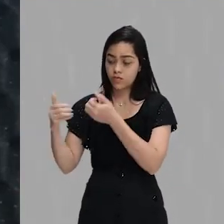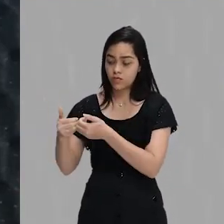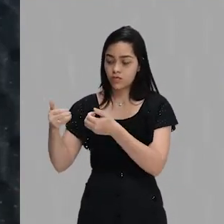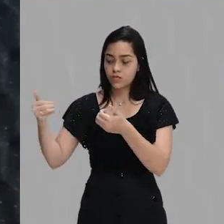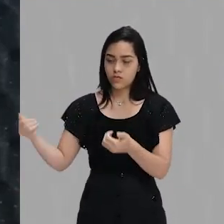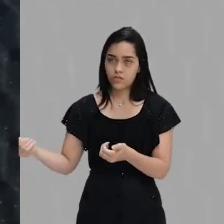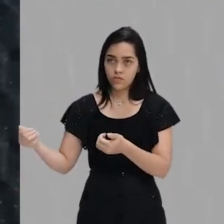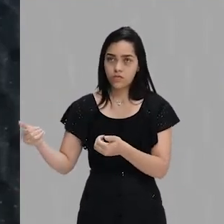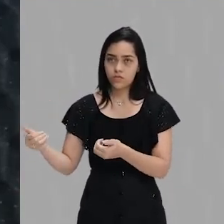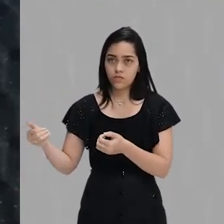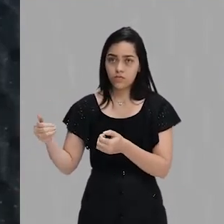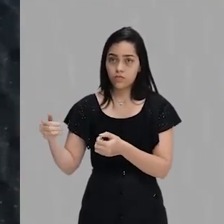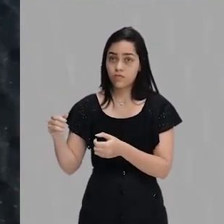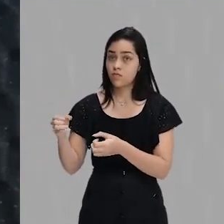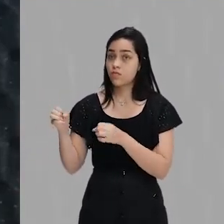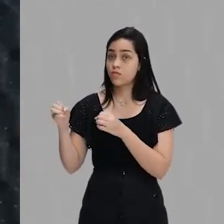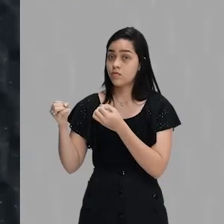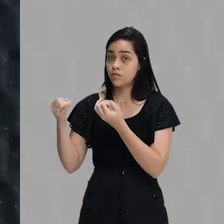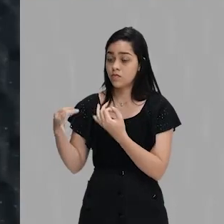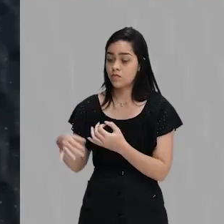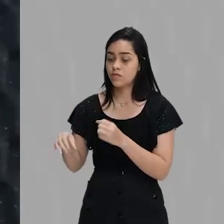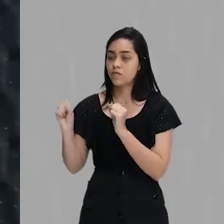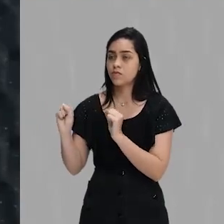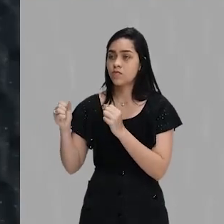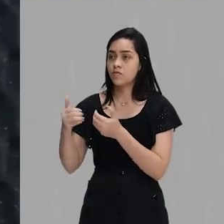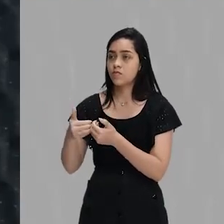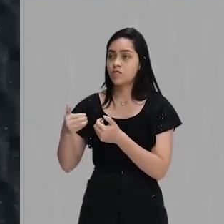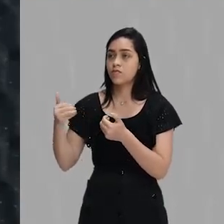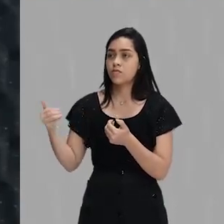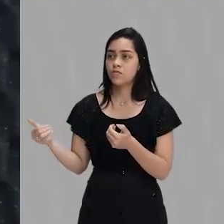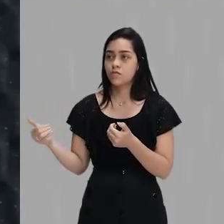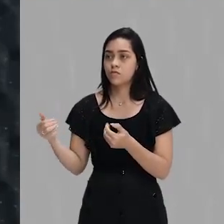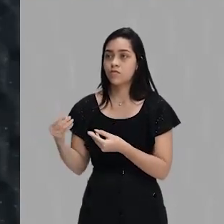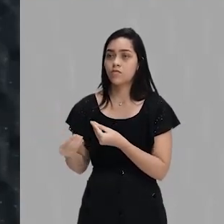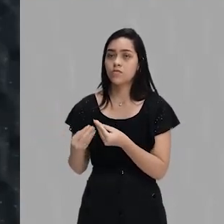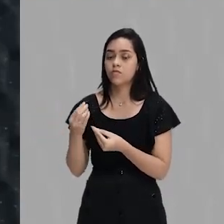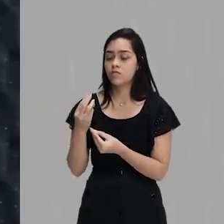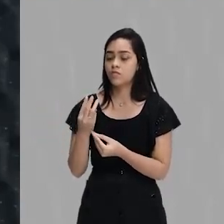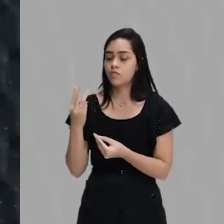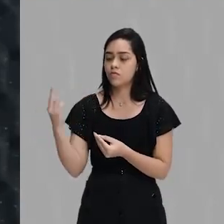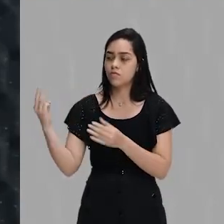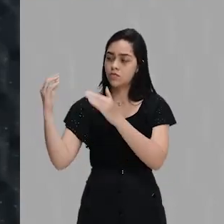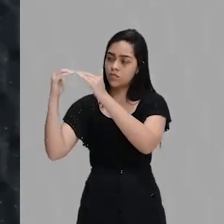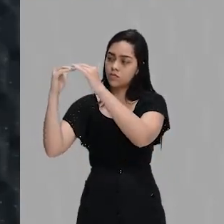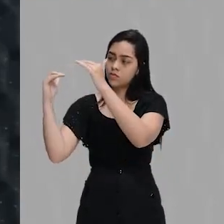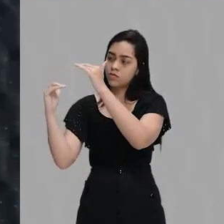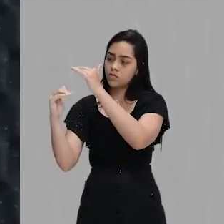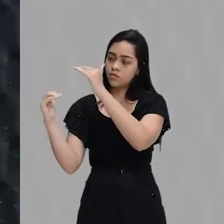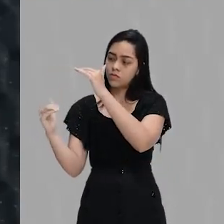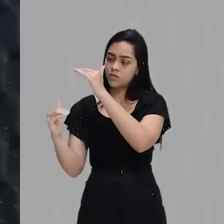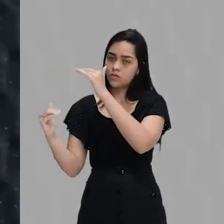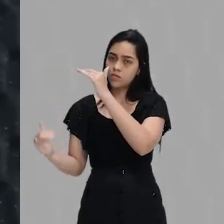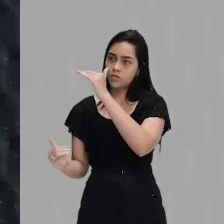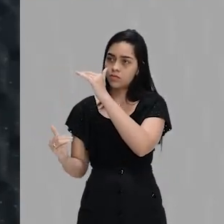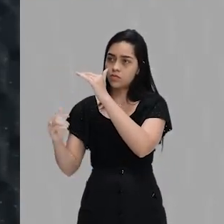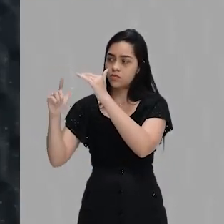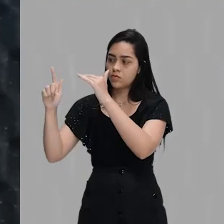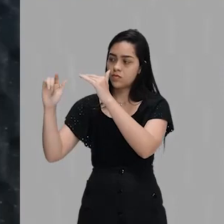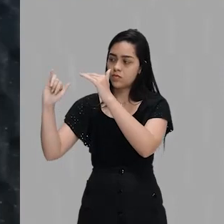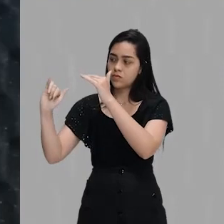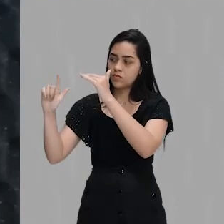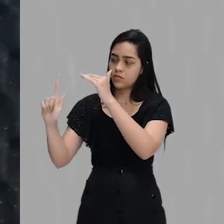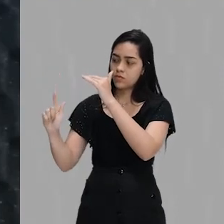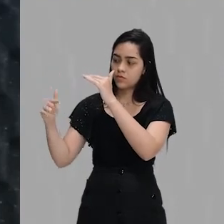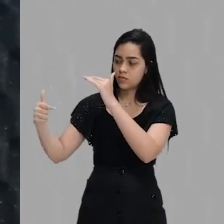divide, didaticamente, nós podemos separar esse período em três subfases. Nós temos o período